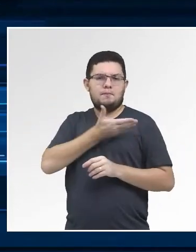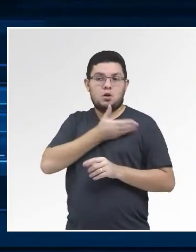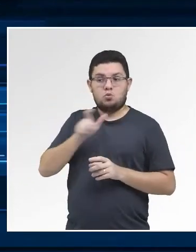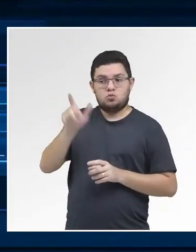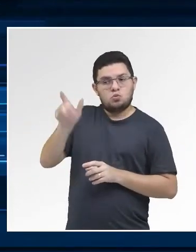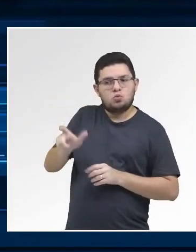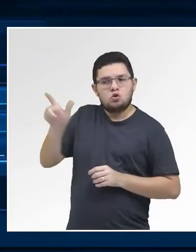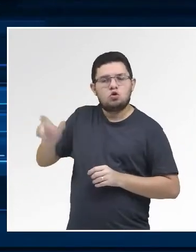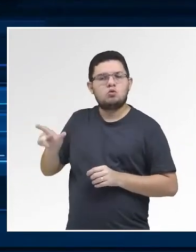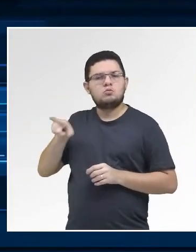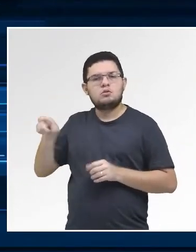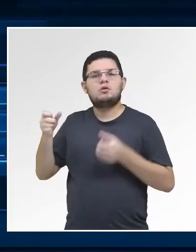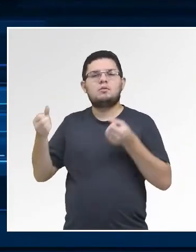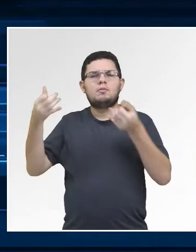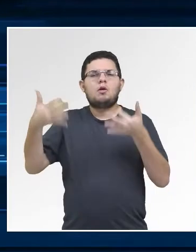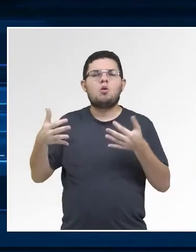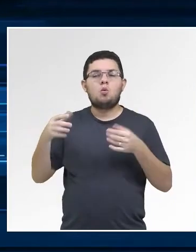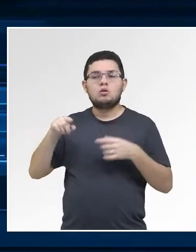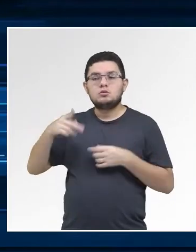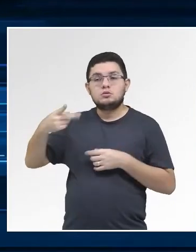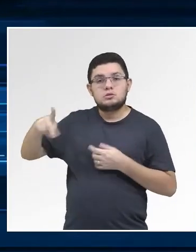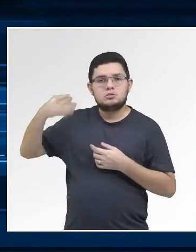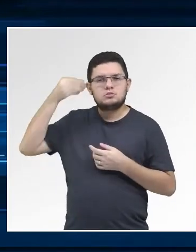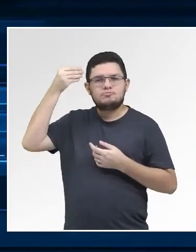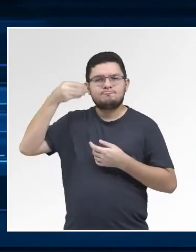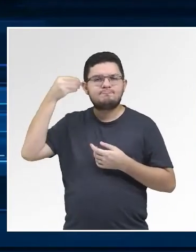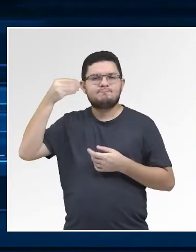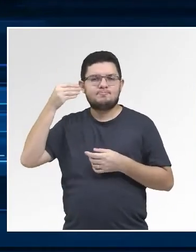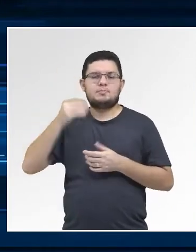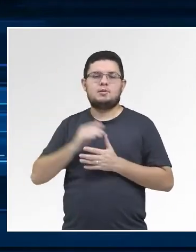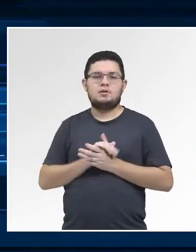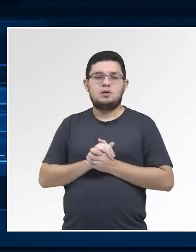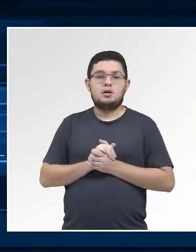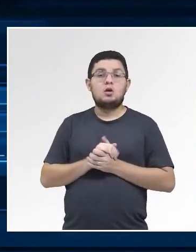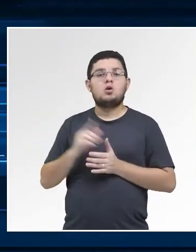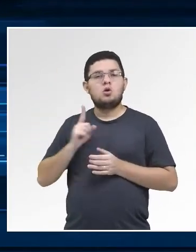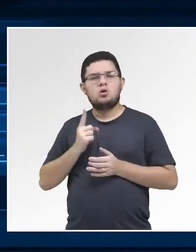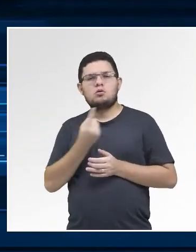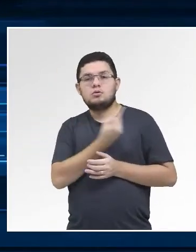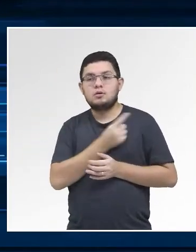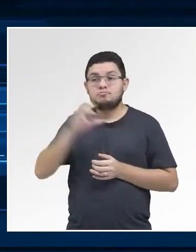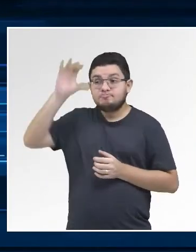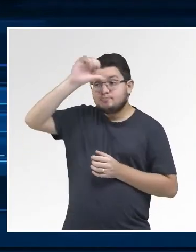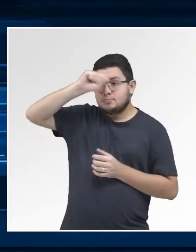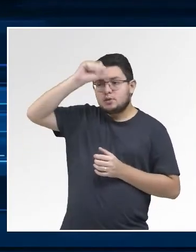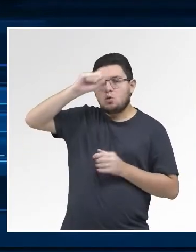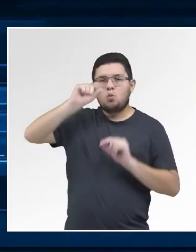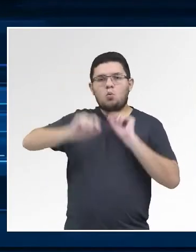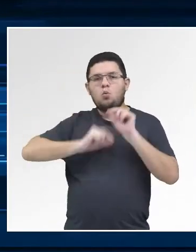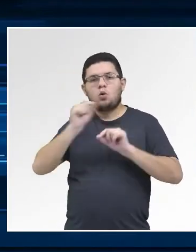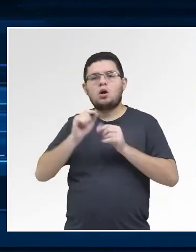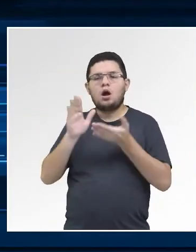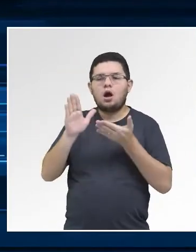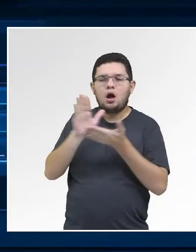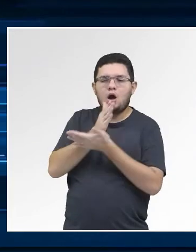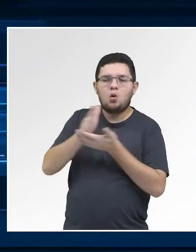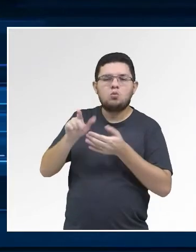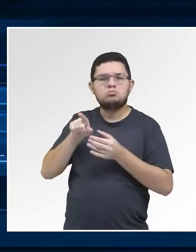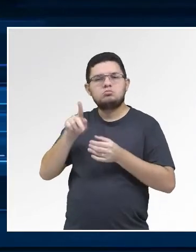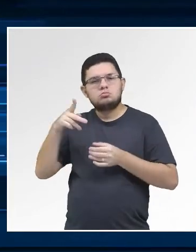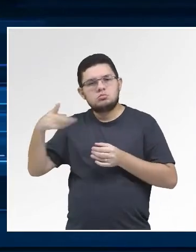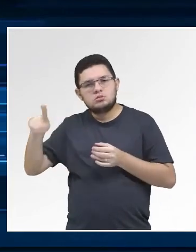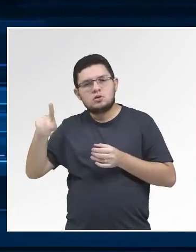experiências curiosas, não é? E aí a gente aprendeu algumas expressões a partir dessas experiências que eles falaram, né? O